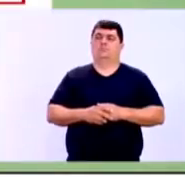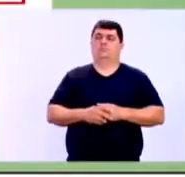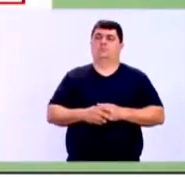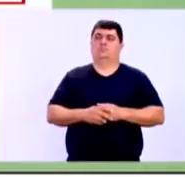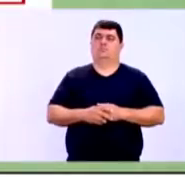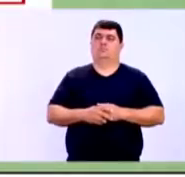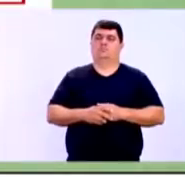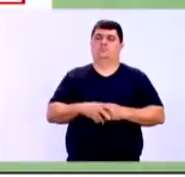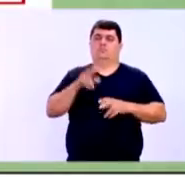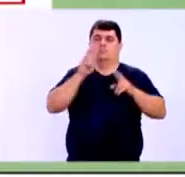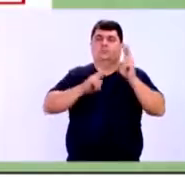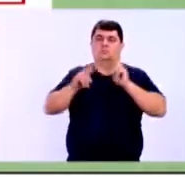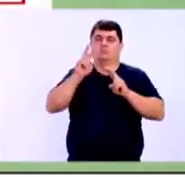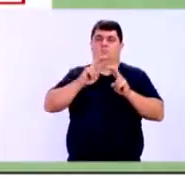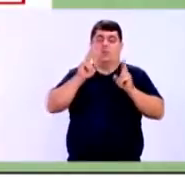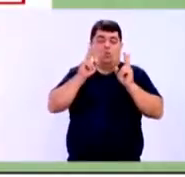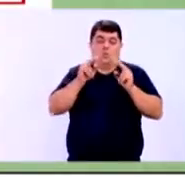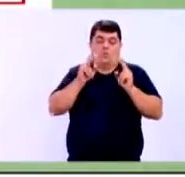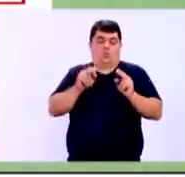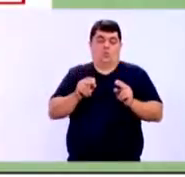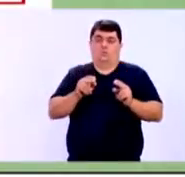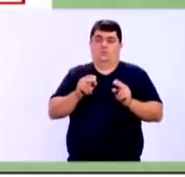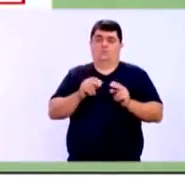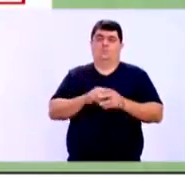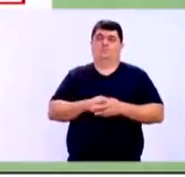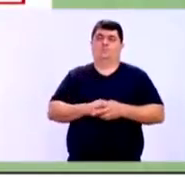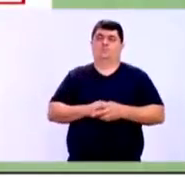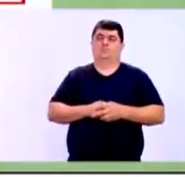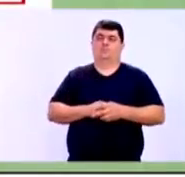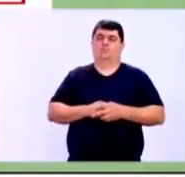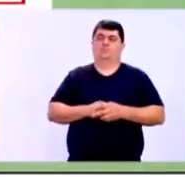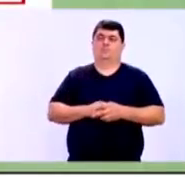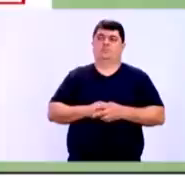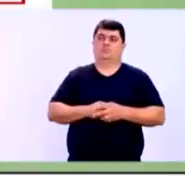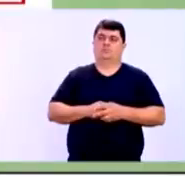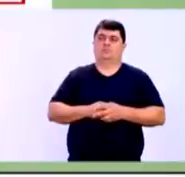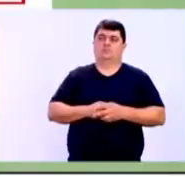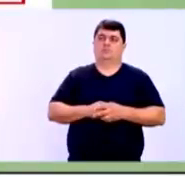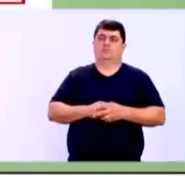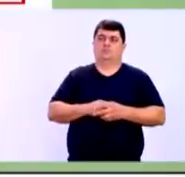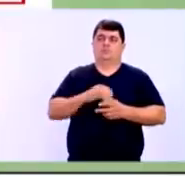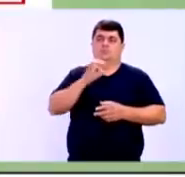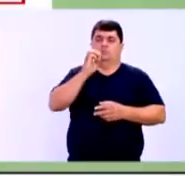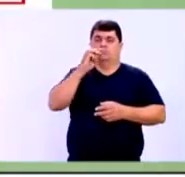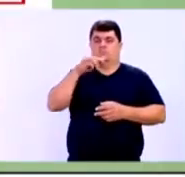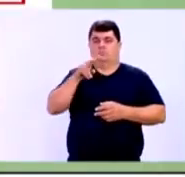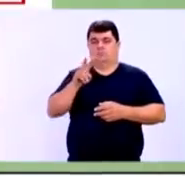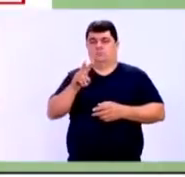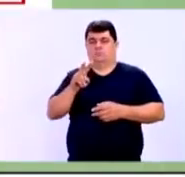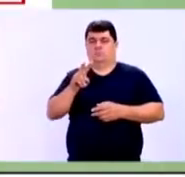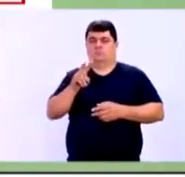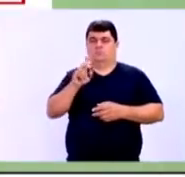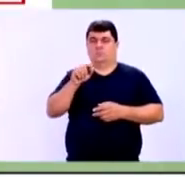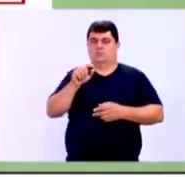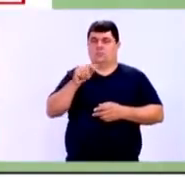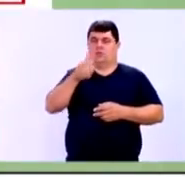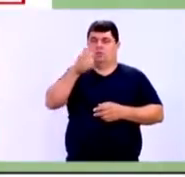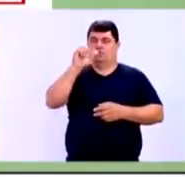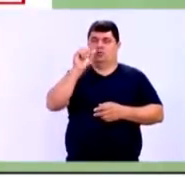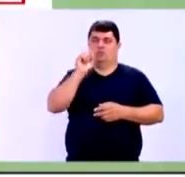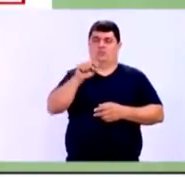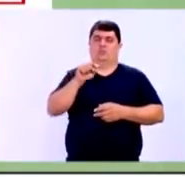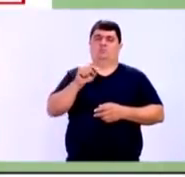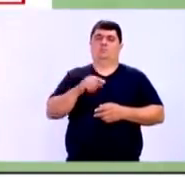O valor da saída vai ser o custo da mercadoria vendida. Então, o custo da mercadoria vendida dos 90 foi 19